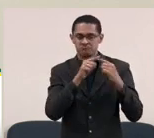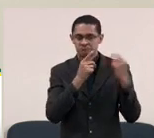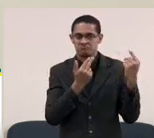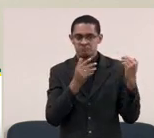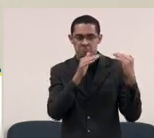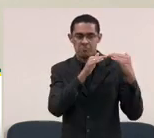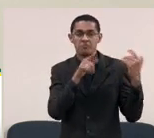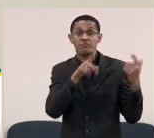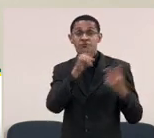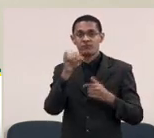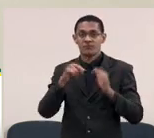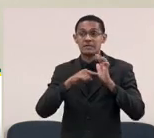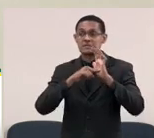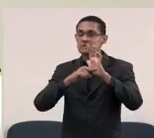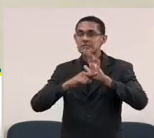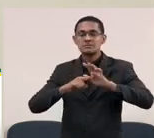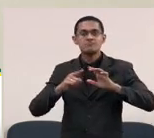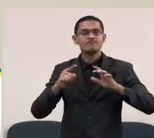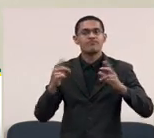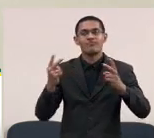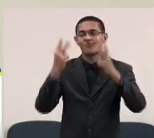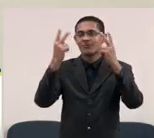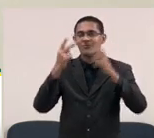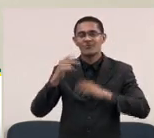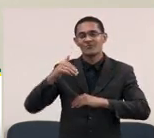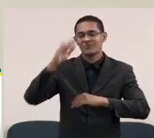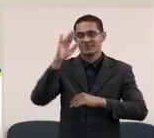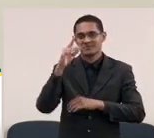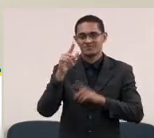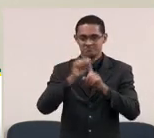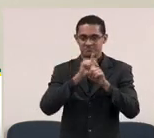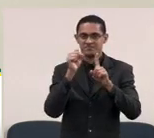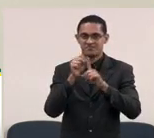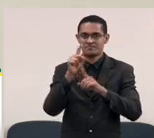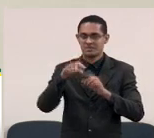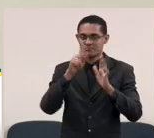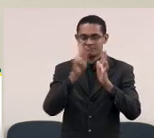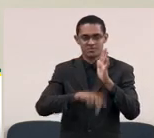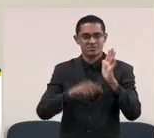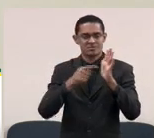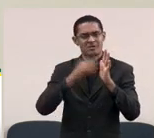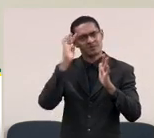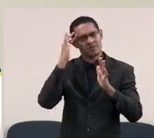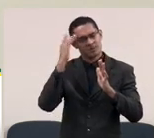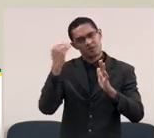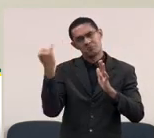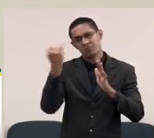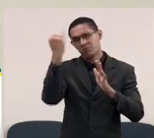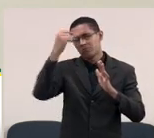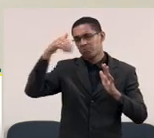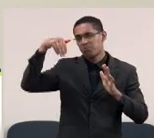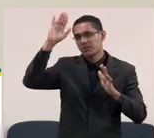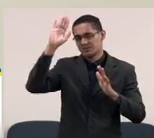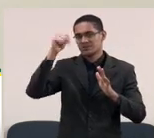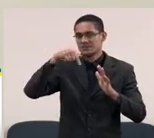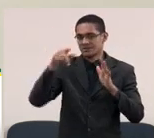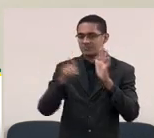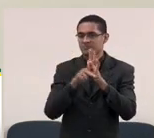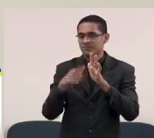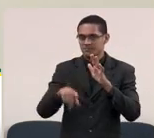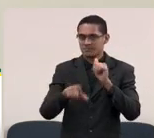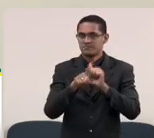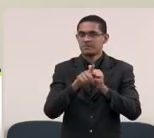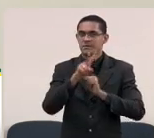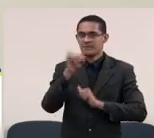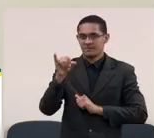trará benefícios imensos para a população. Um dos projetos mais importantes, talvez, dessa casa, e